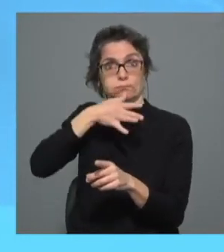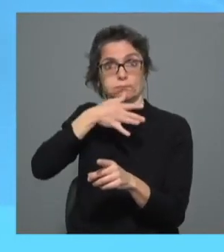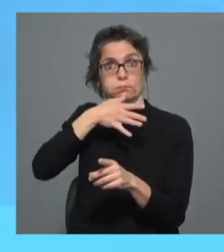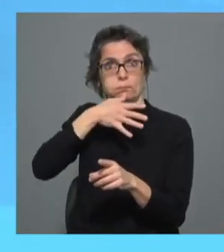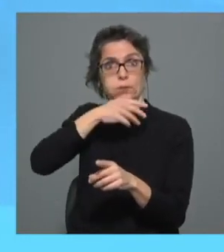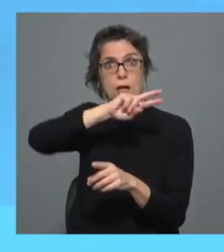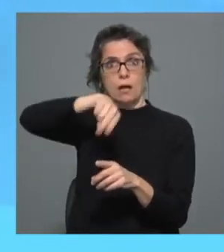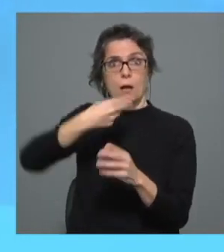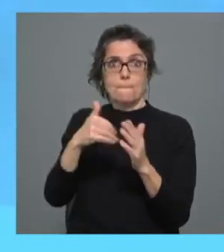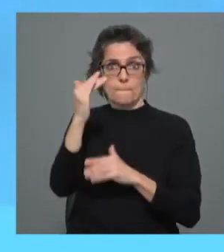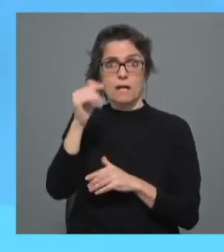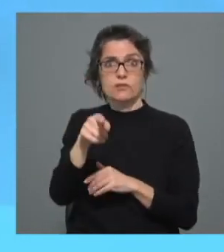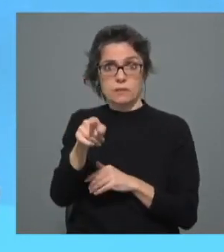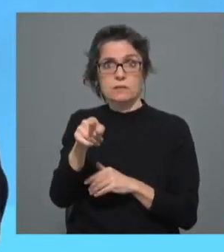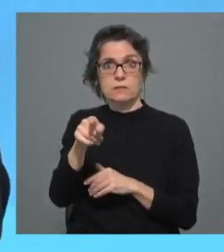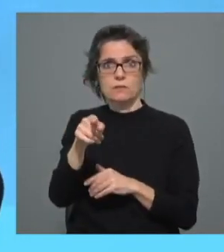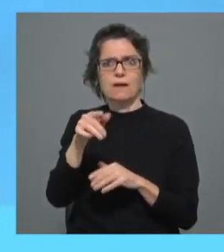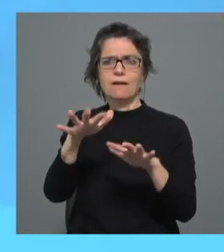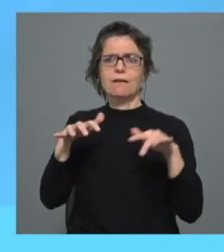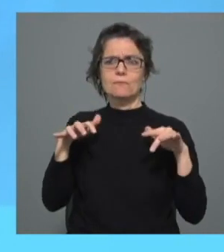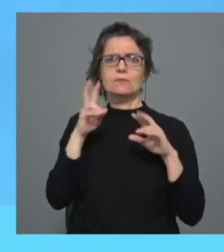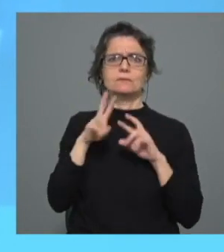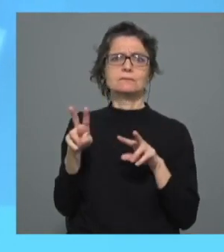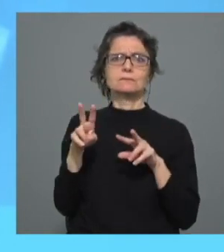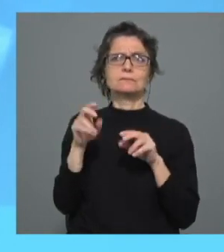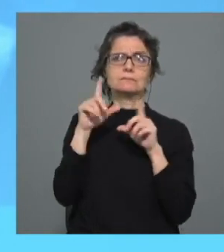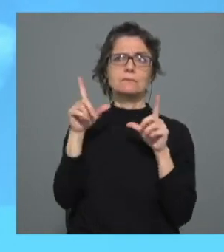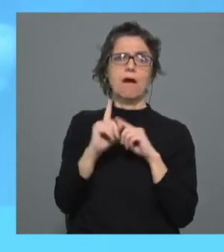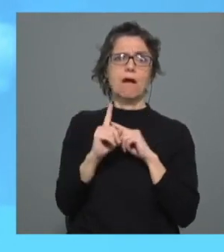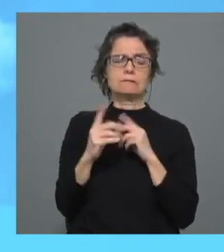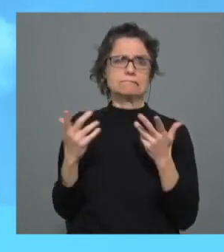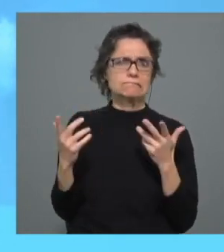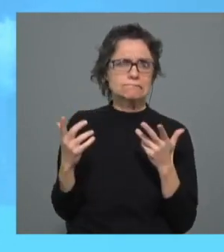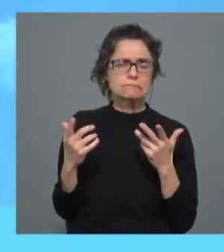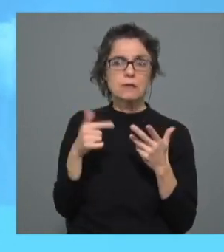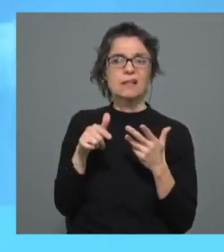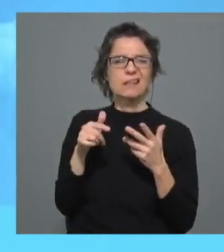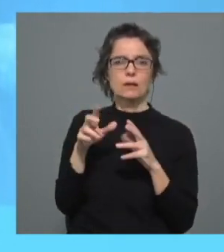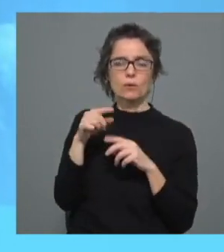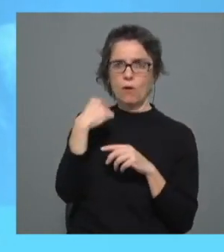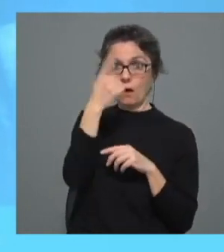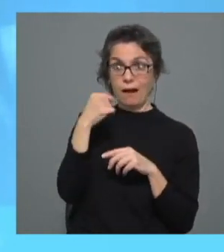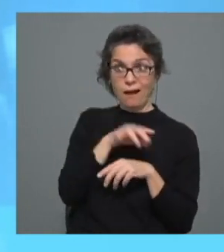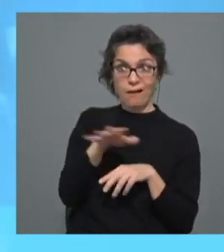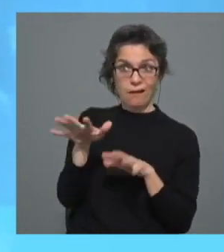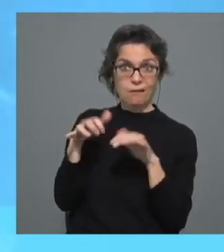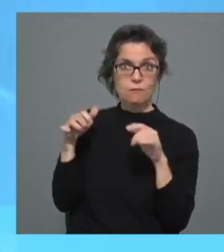2 horas. O que é que imaginou naquela assistência? Eu, francamente, não vi naquela assistência nenhum sinal de entusiasmo ou de